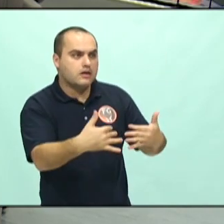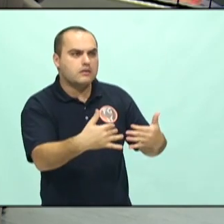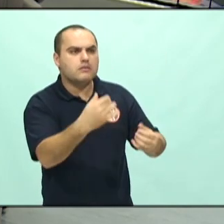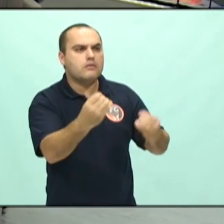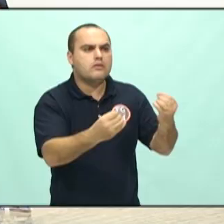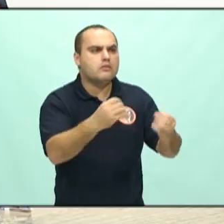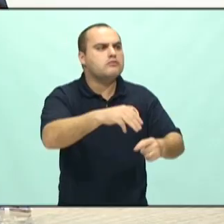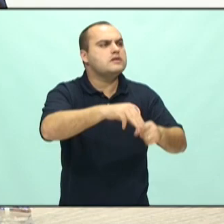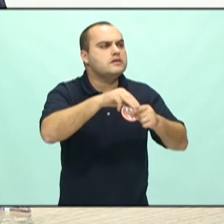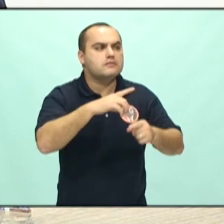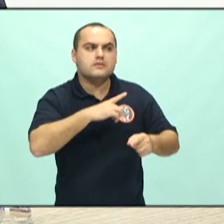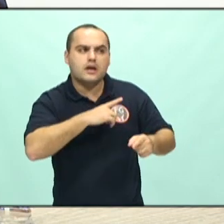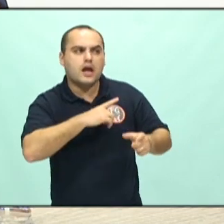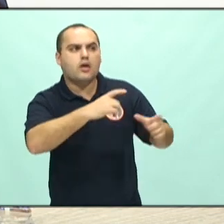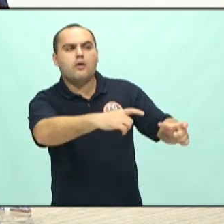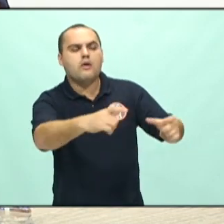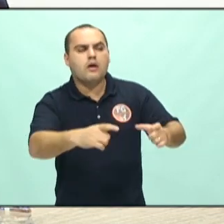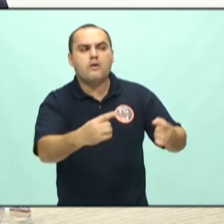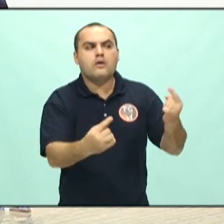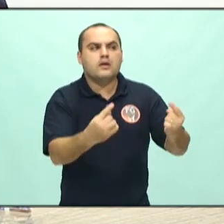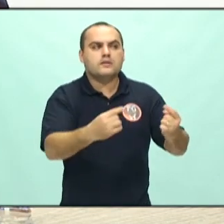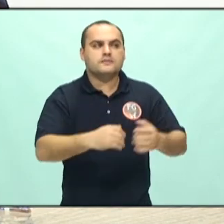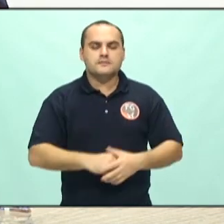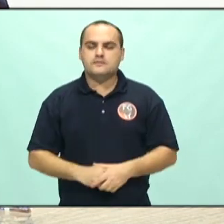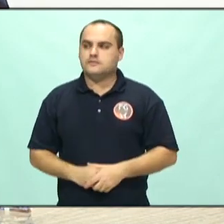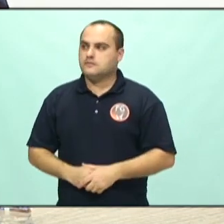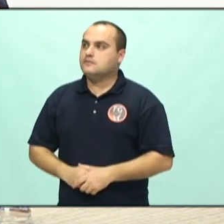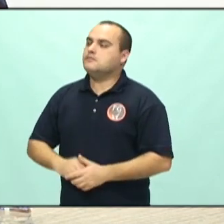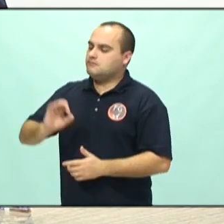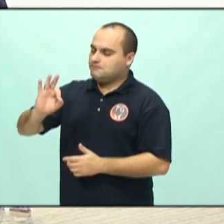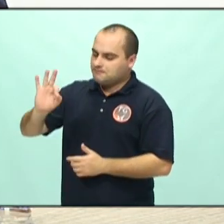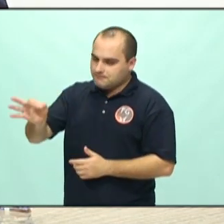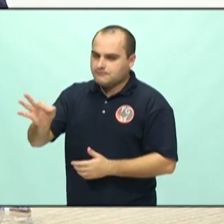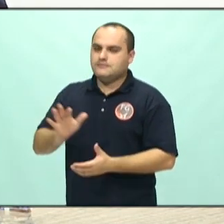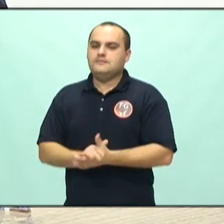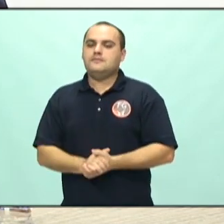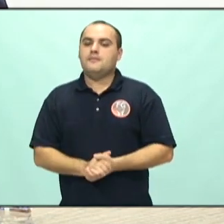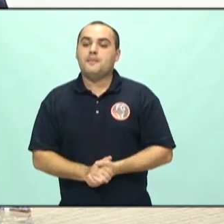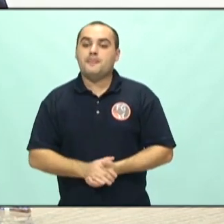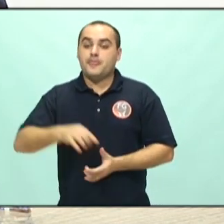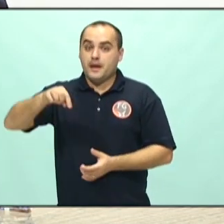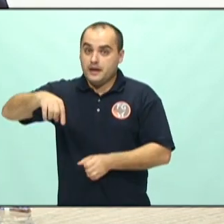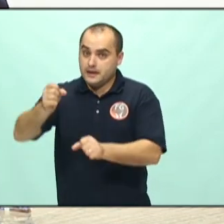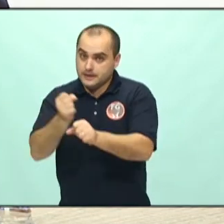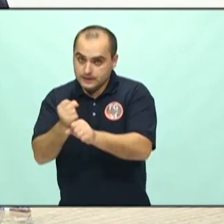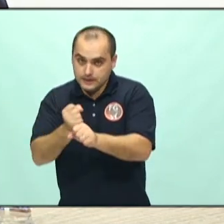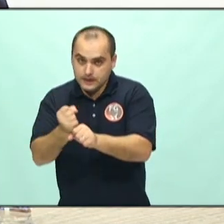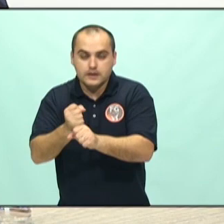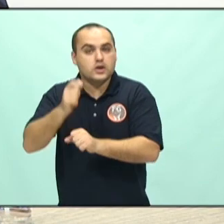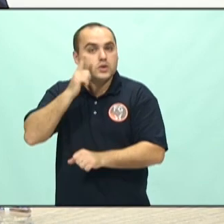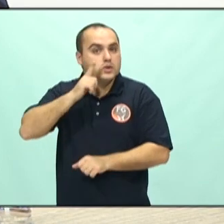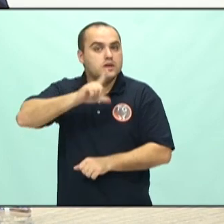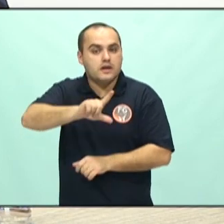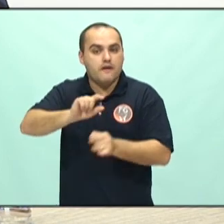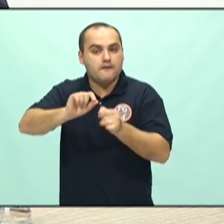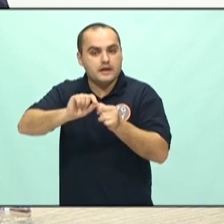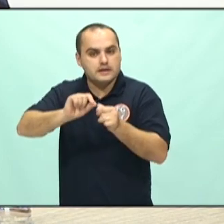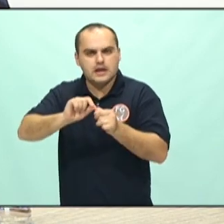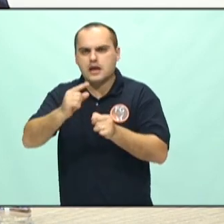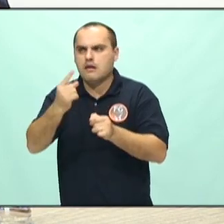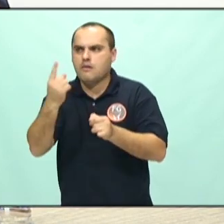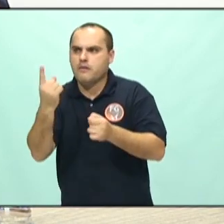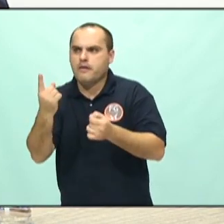local? Certo. Então, assim, esse ano a gente resolveu, né, conseguimos fazer algo